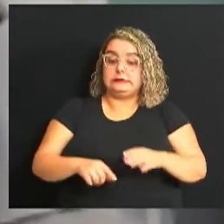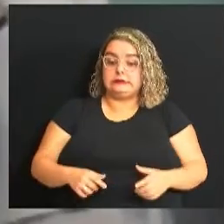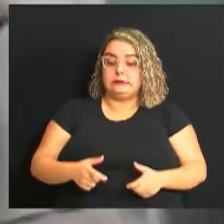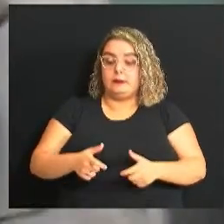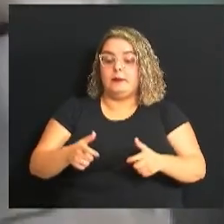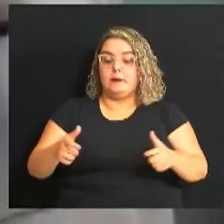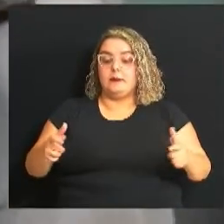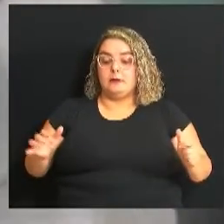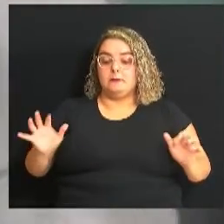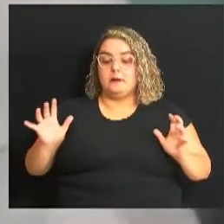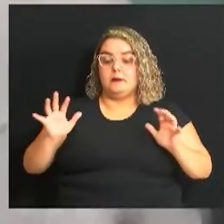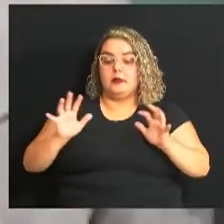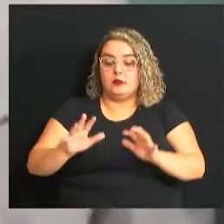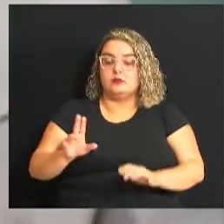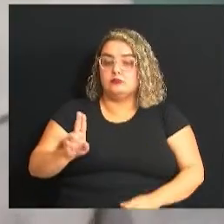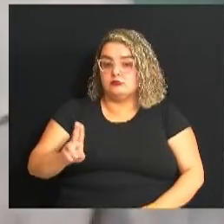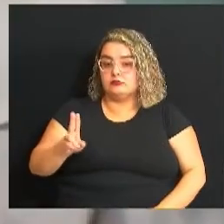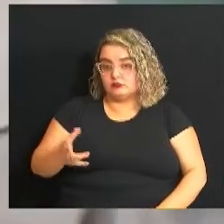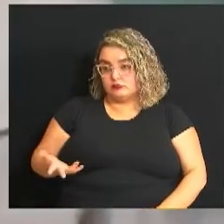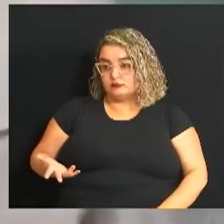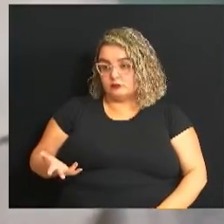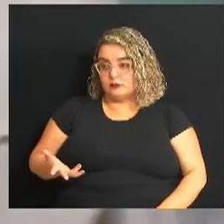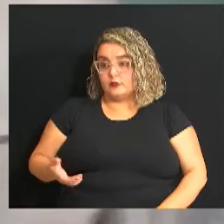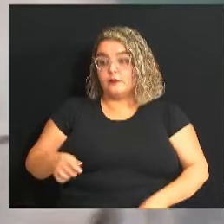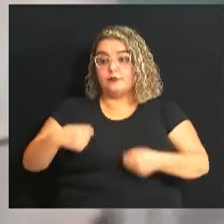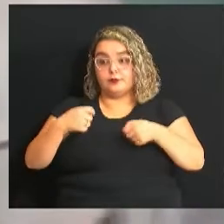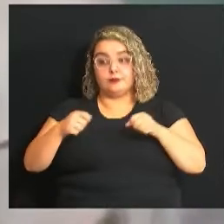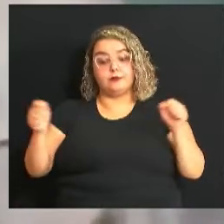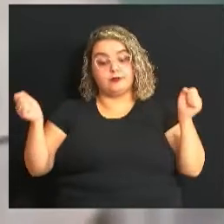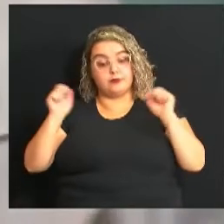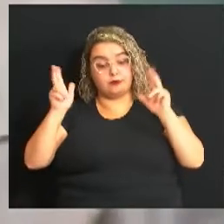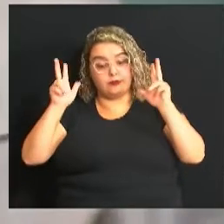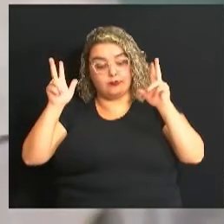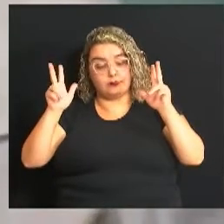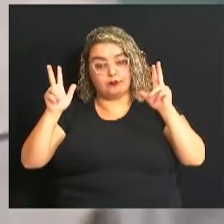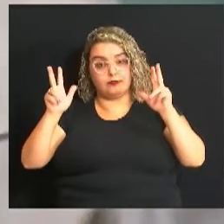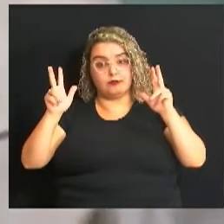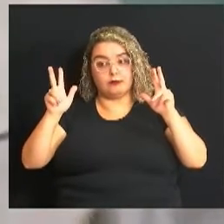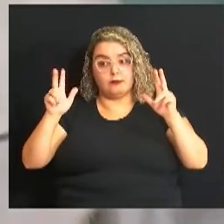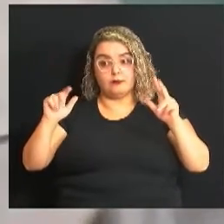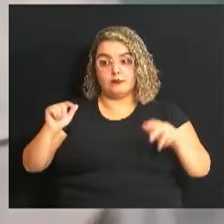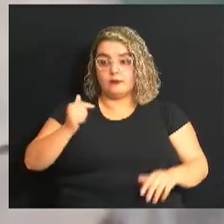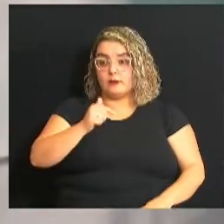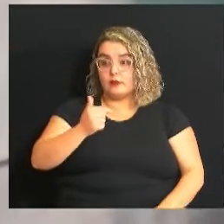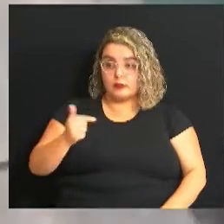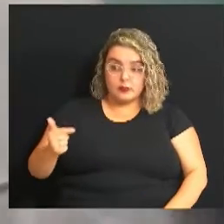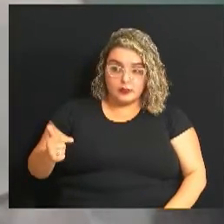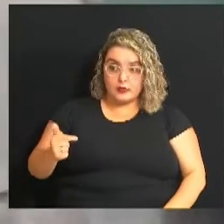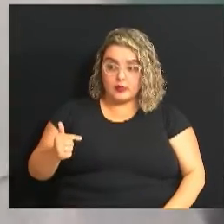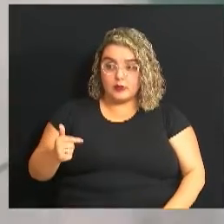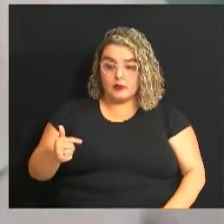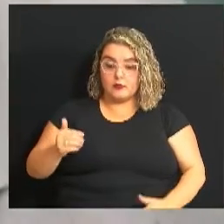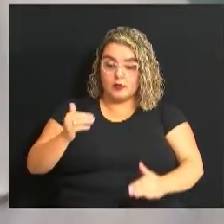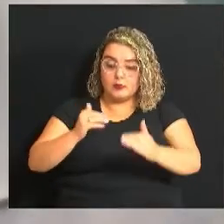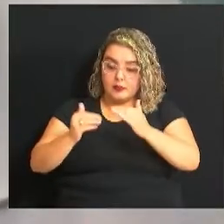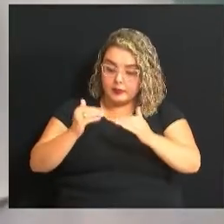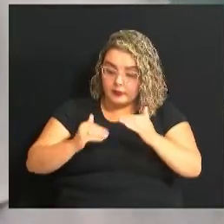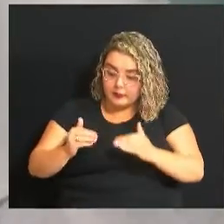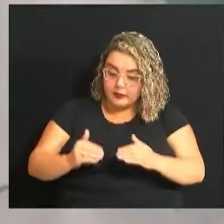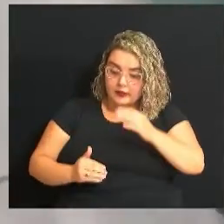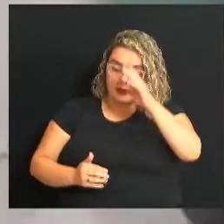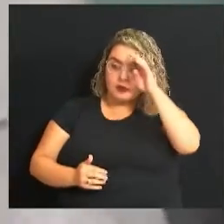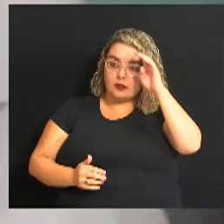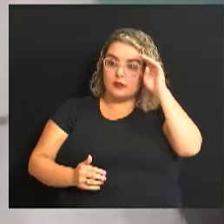ocupação urbana, a gente precisa estar sempre alerta para não deixar ela regredir, para não deixar ela